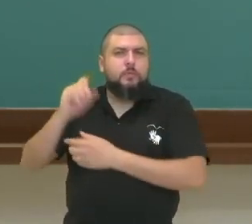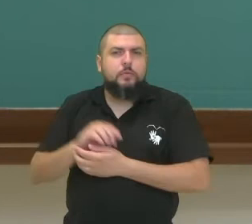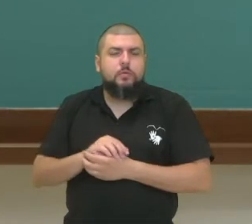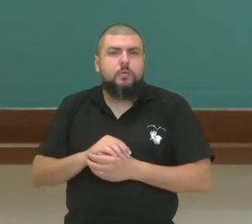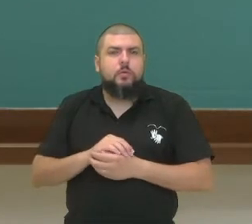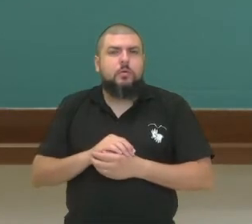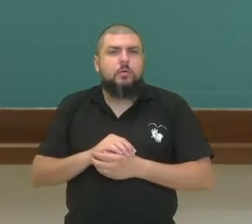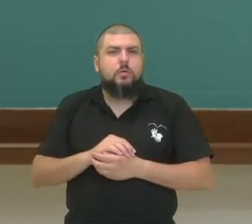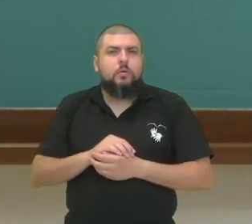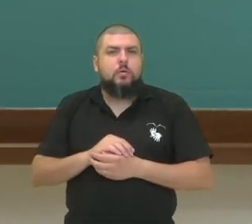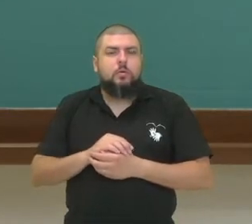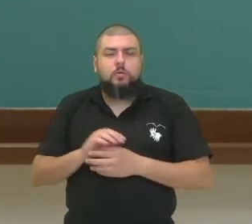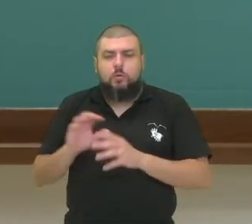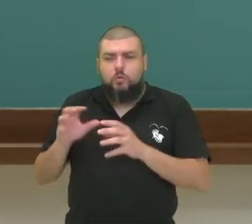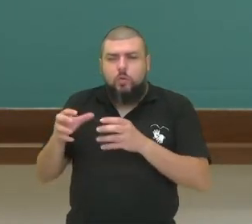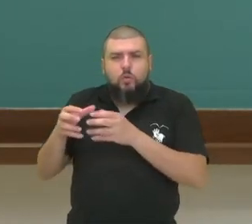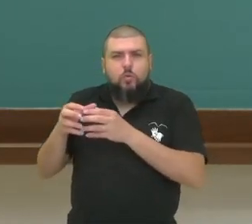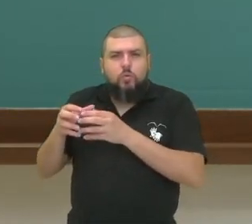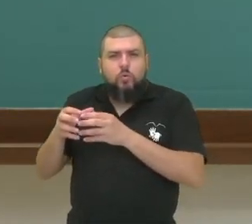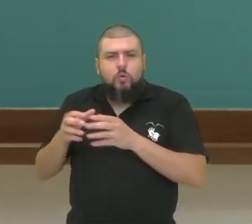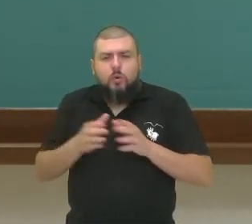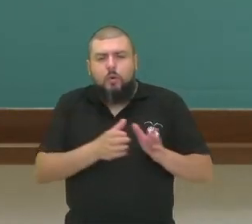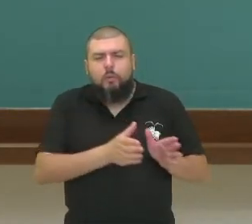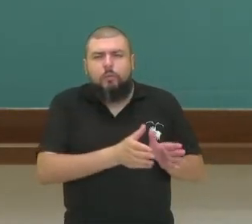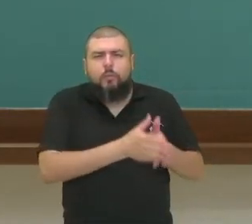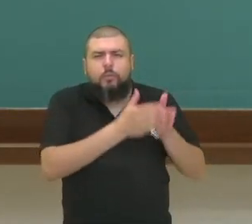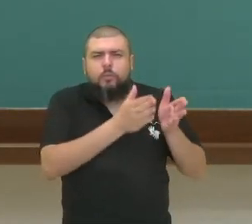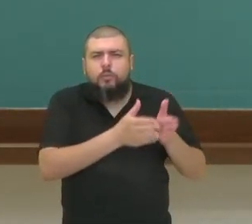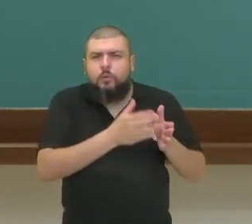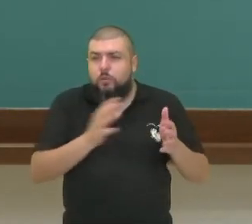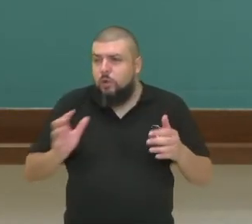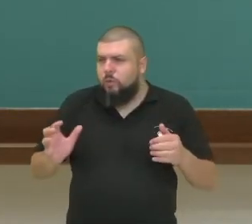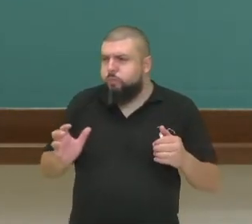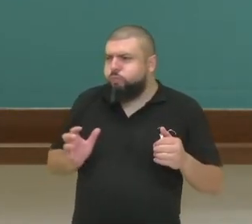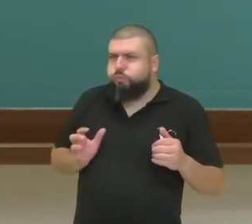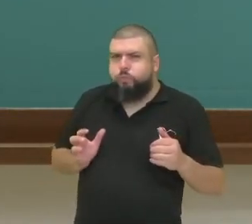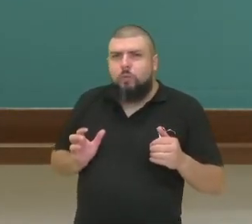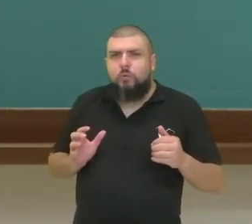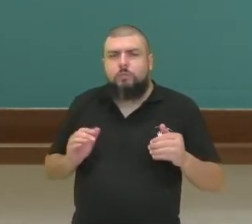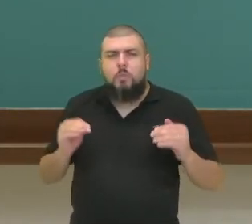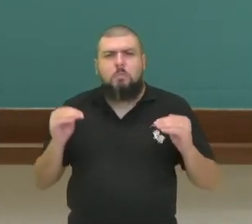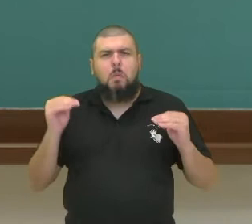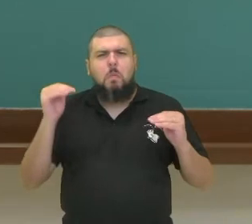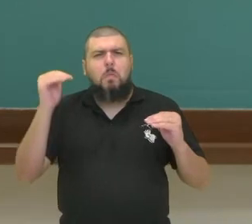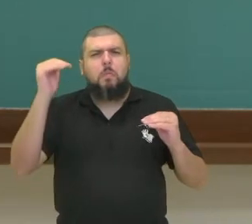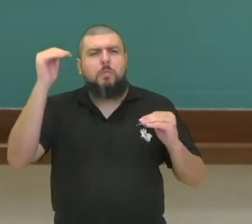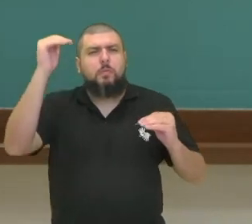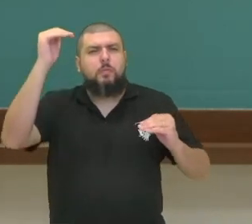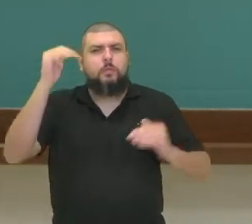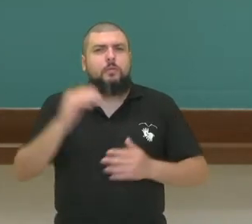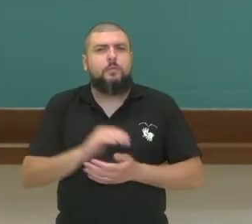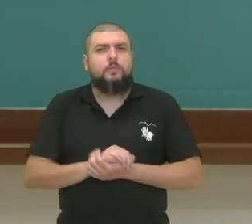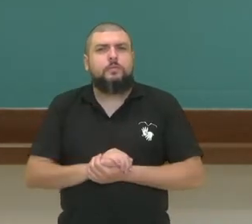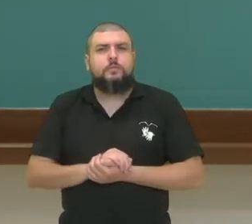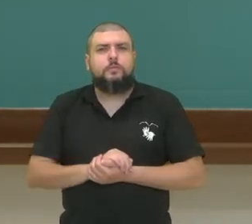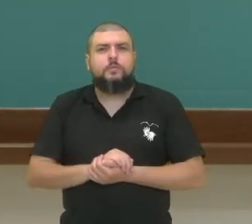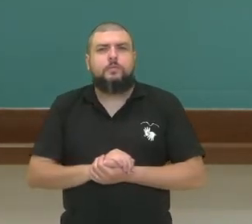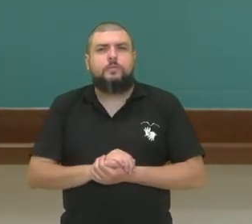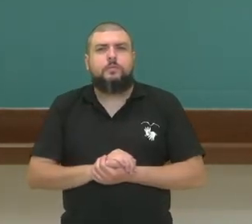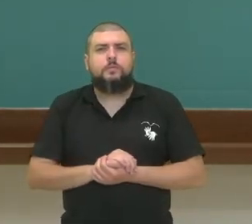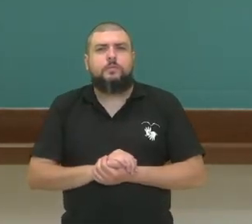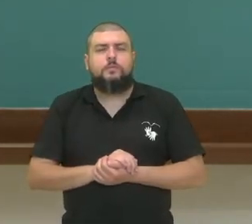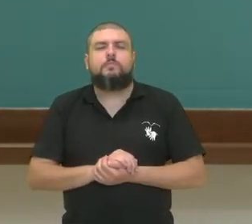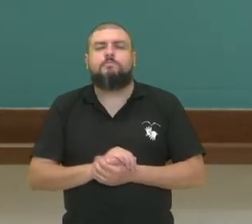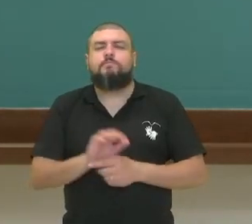ainda mais no Brasil o pobre do rico, criando um grande acúmulo de riqueza para o rico. E no